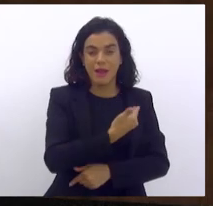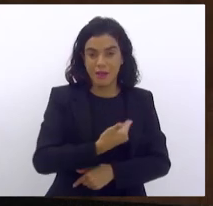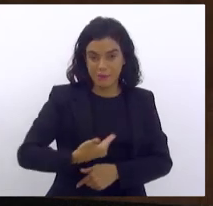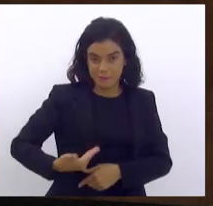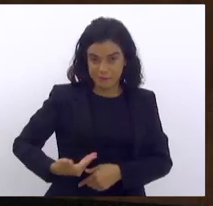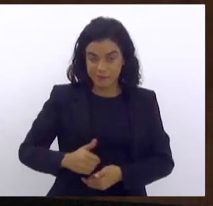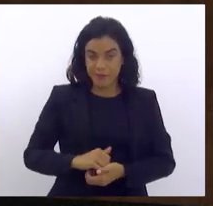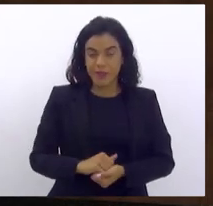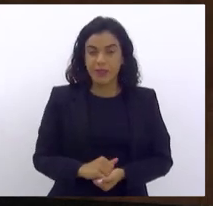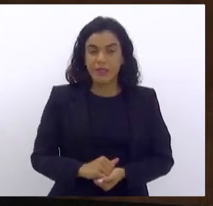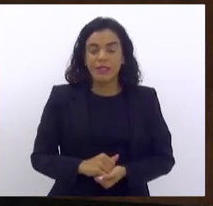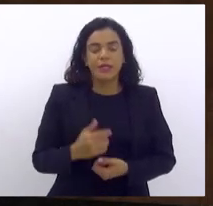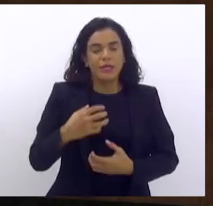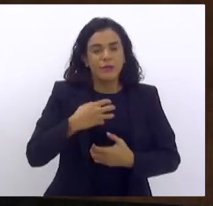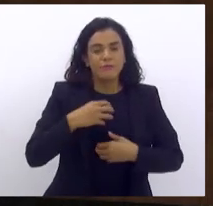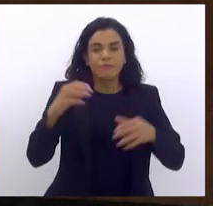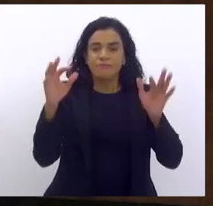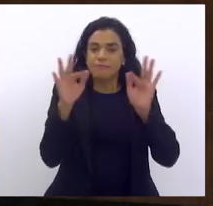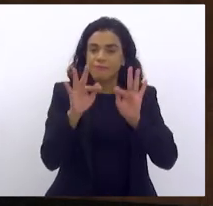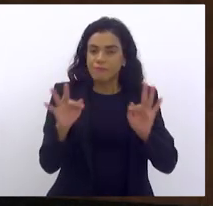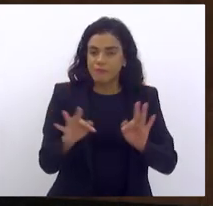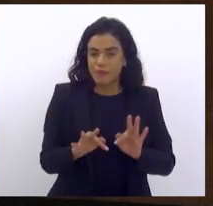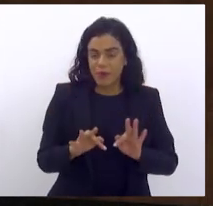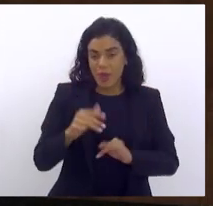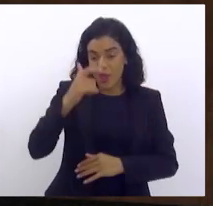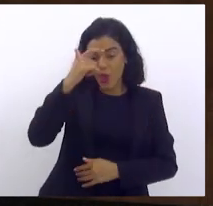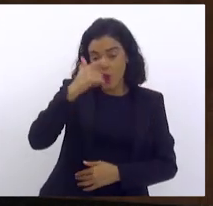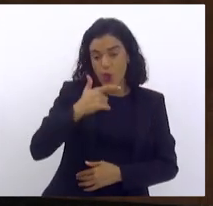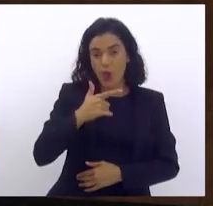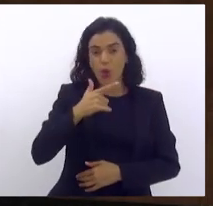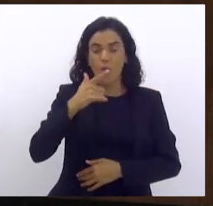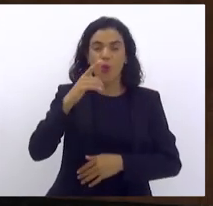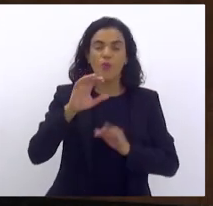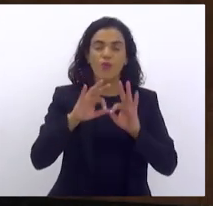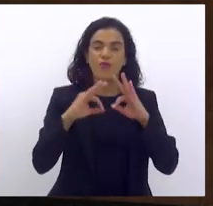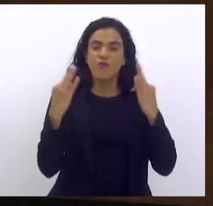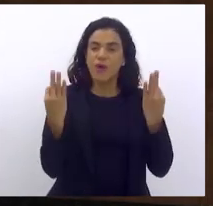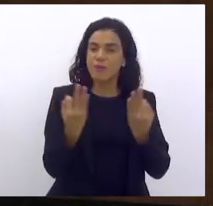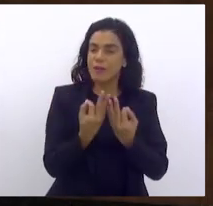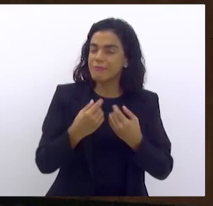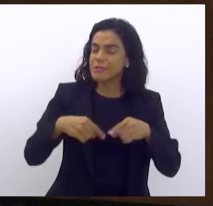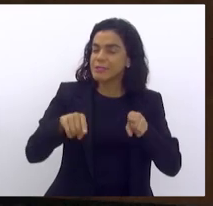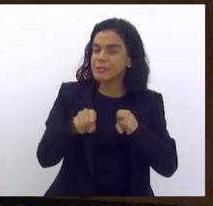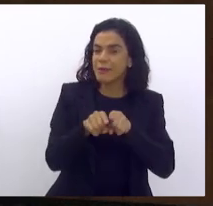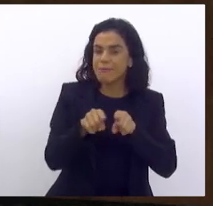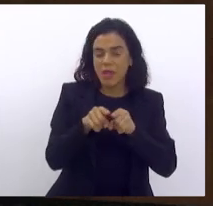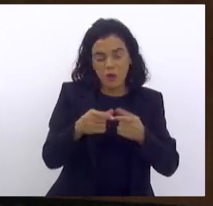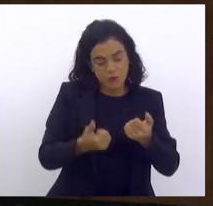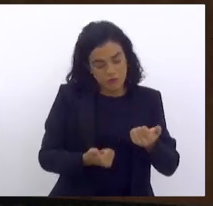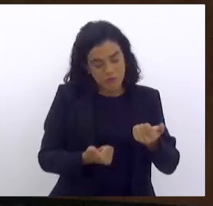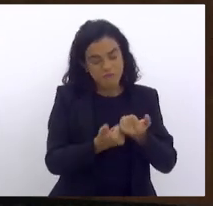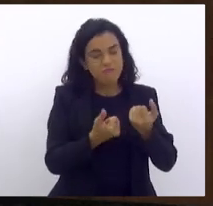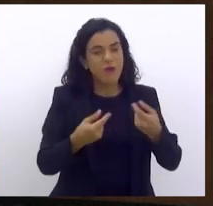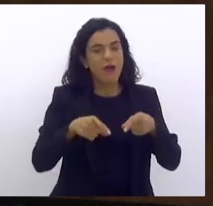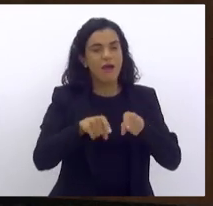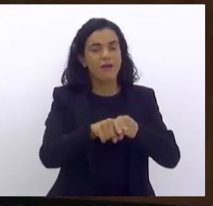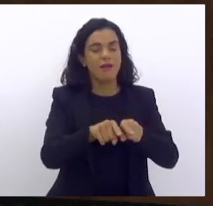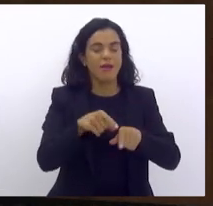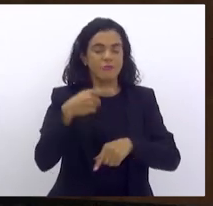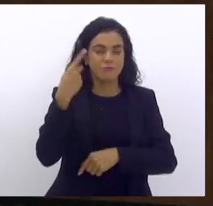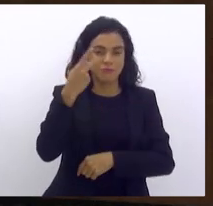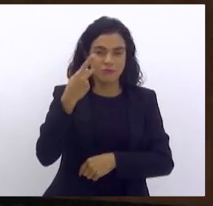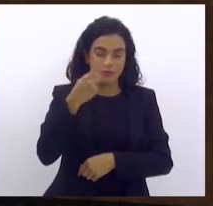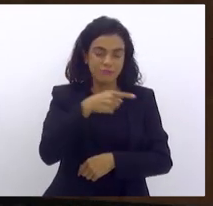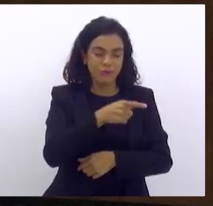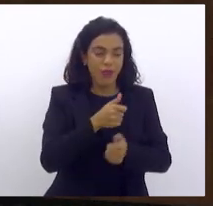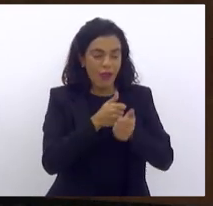muito feliz, senhor presidente, não apenas como familiar, mas, sobretudo, como aliado político que acompanha a sua trajetória